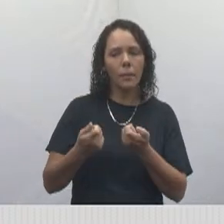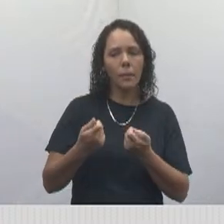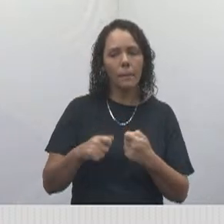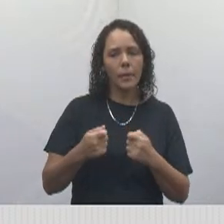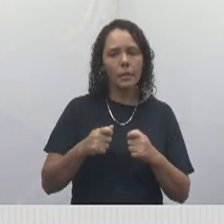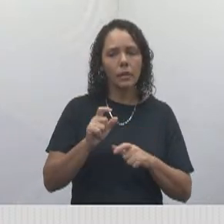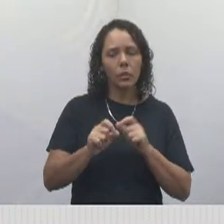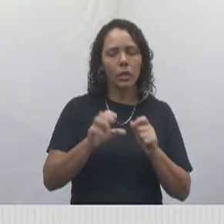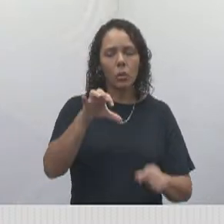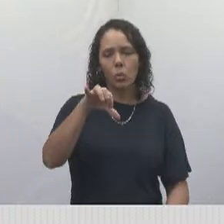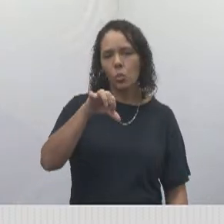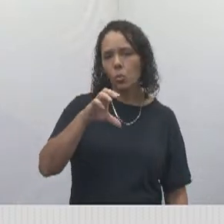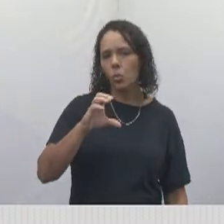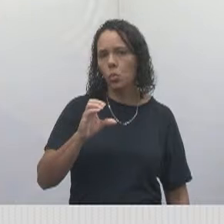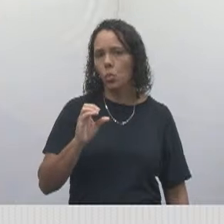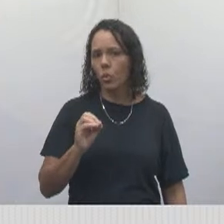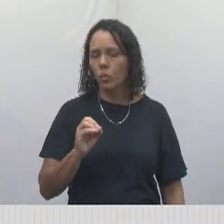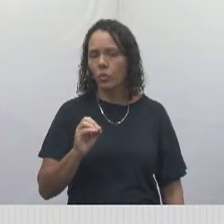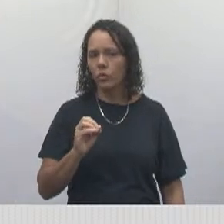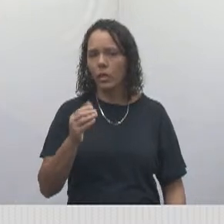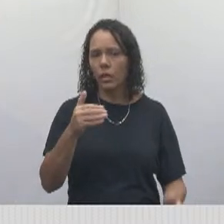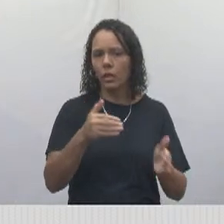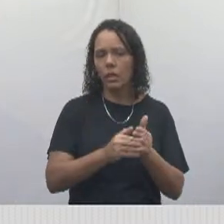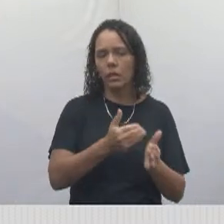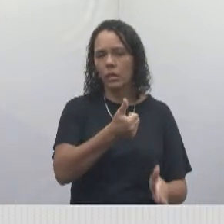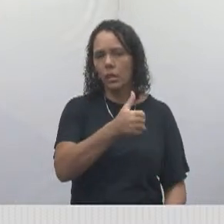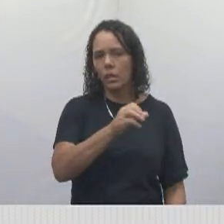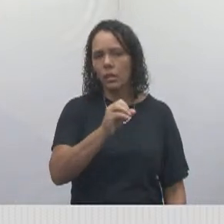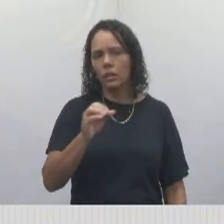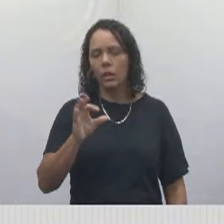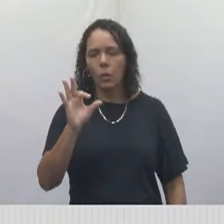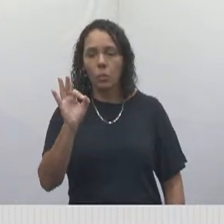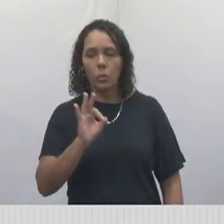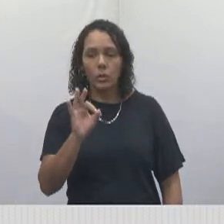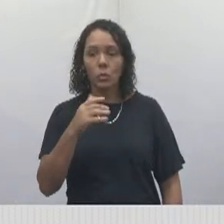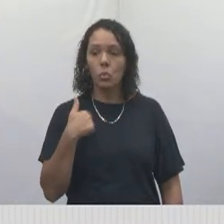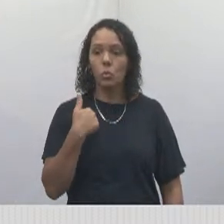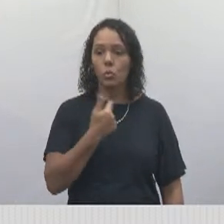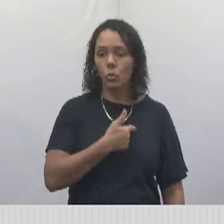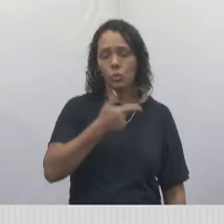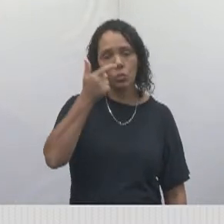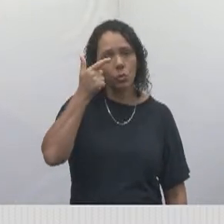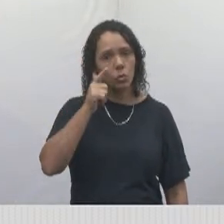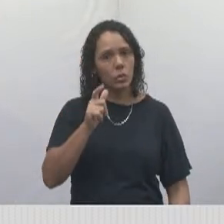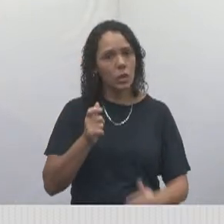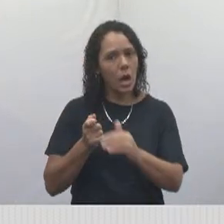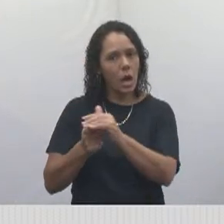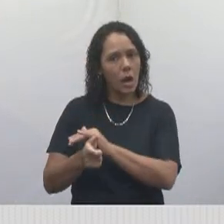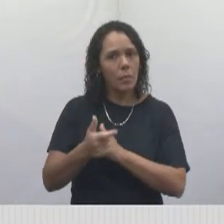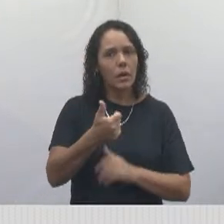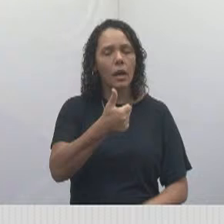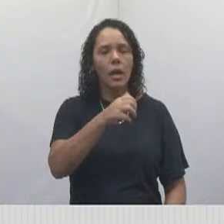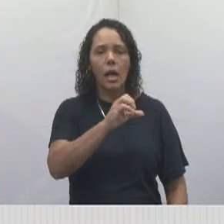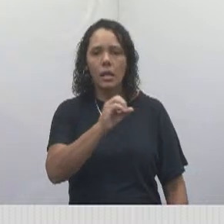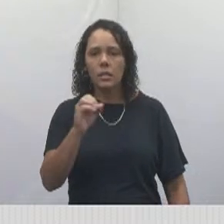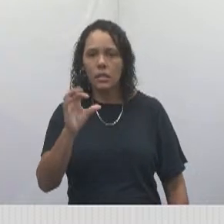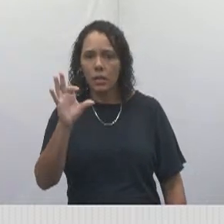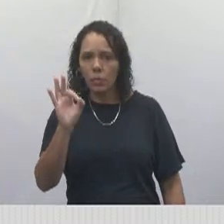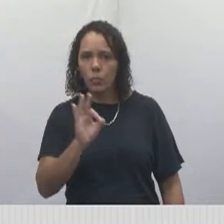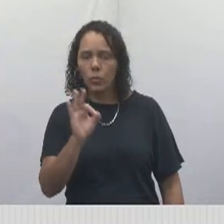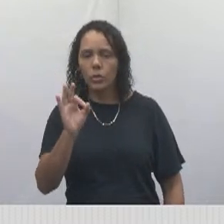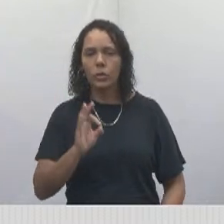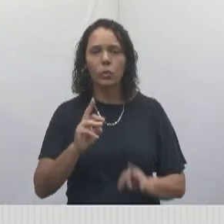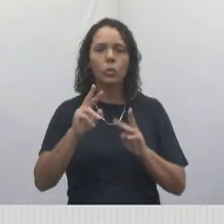de 90% a 100% do Fundeb. Nós aplicamos 100%. Todo o dinheiro do Fundeb foi